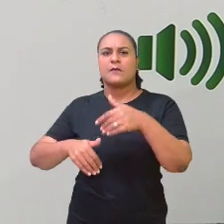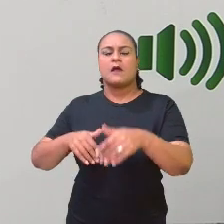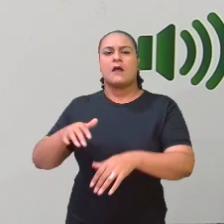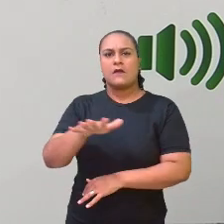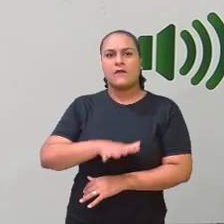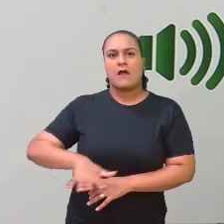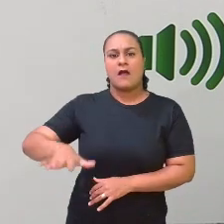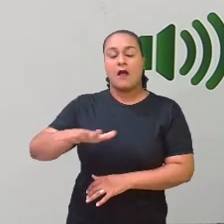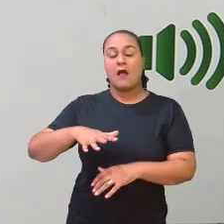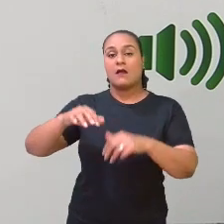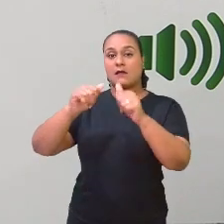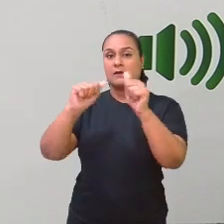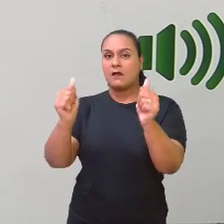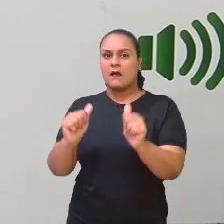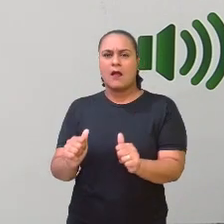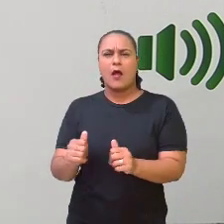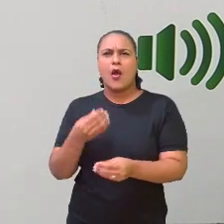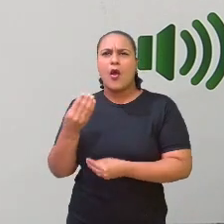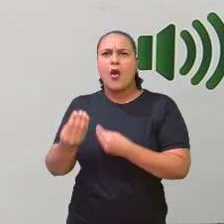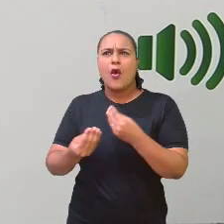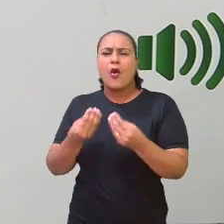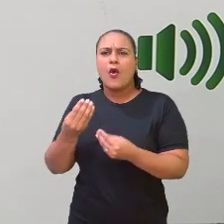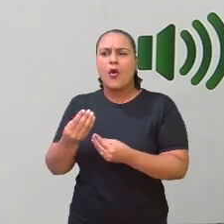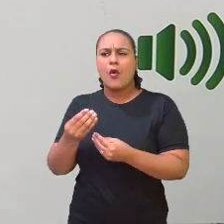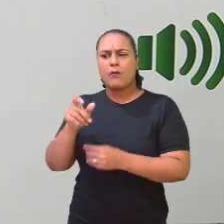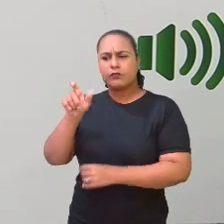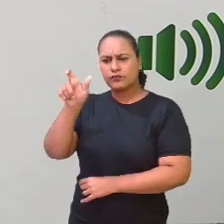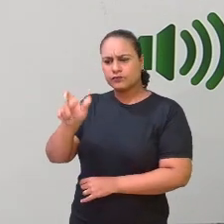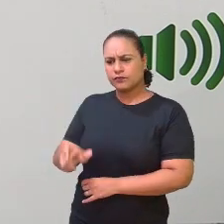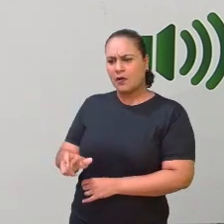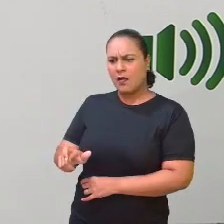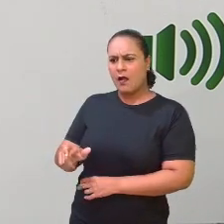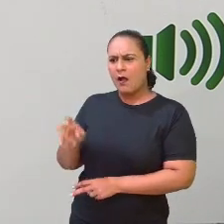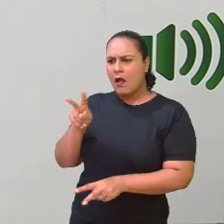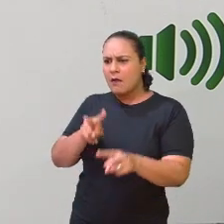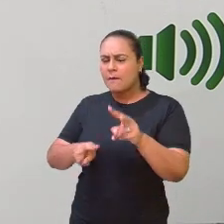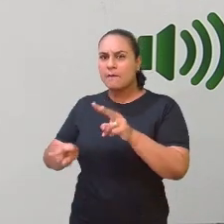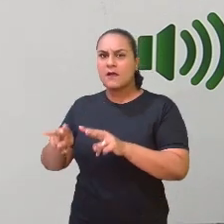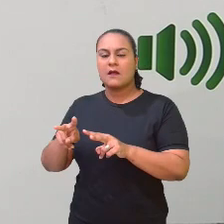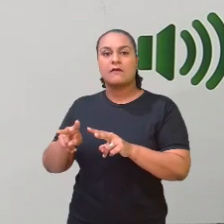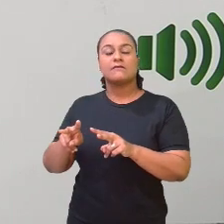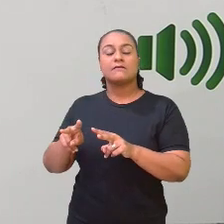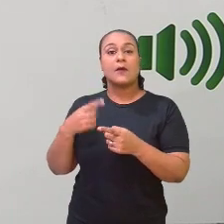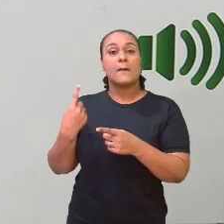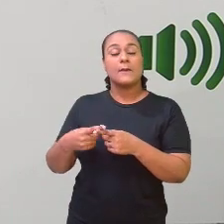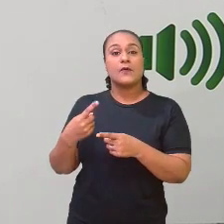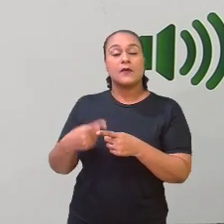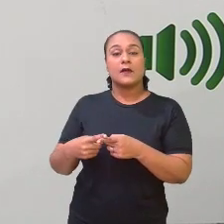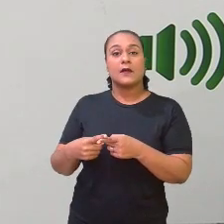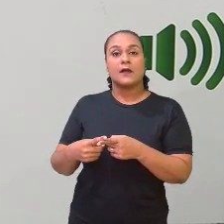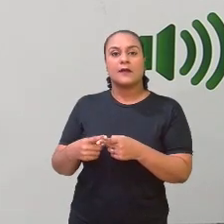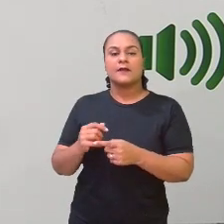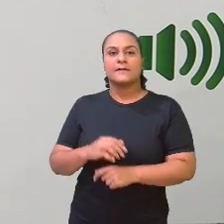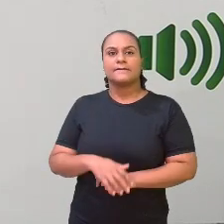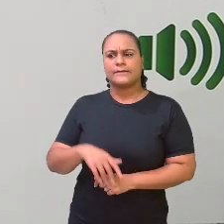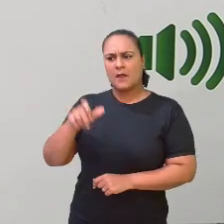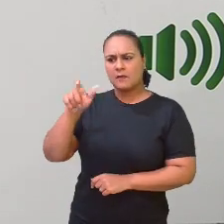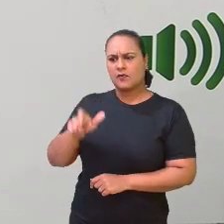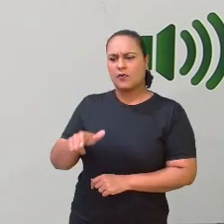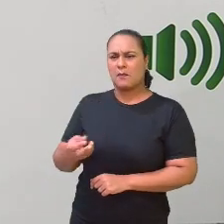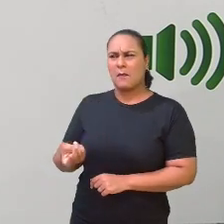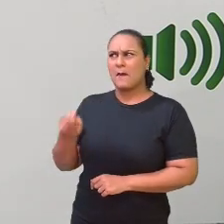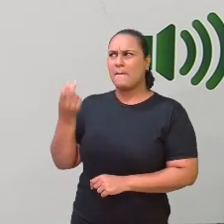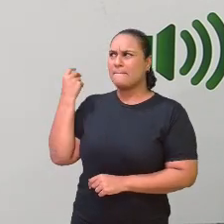elas enxergam a questão da figura humana, né? Porque a figura humana, desde o passado